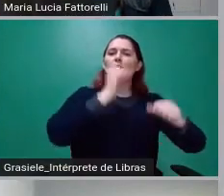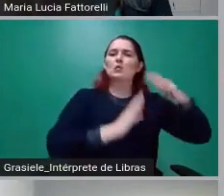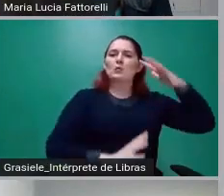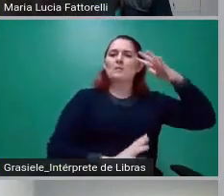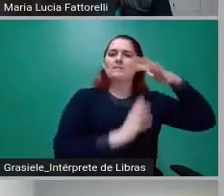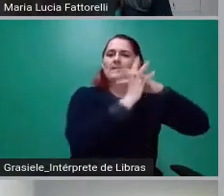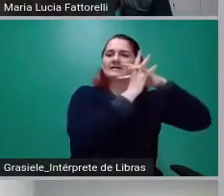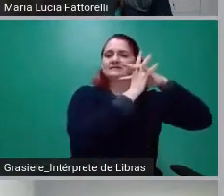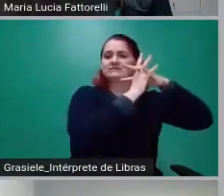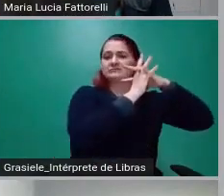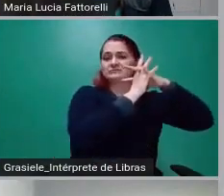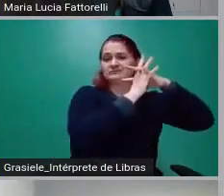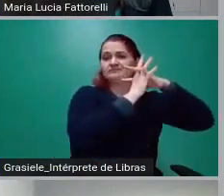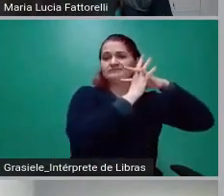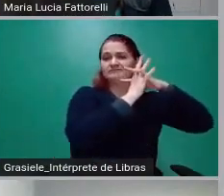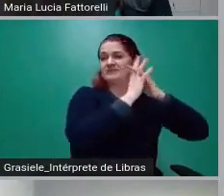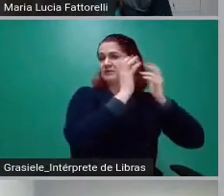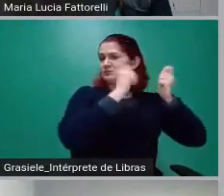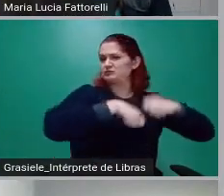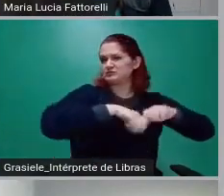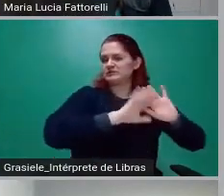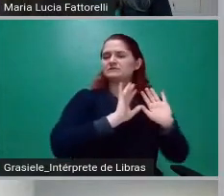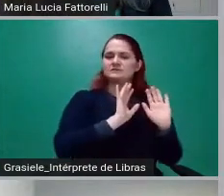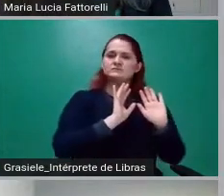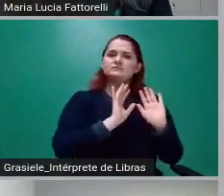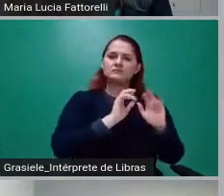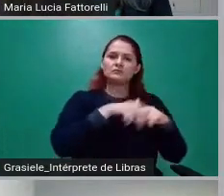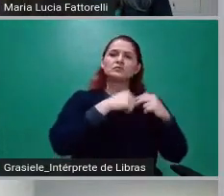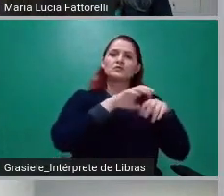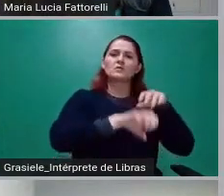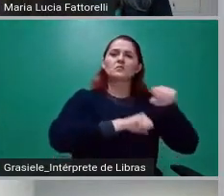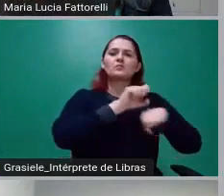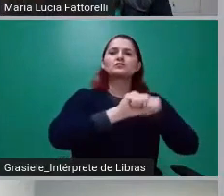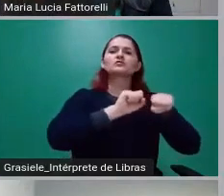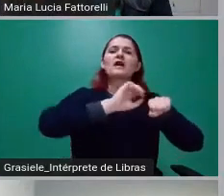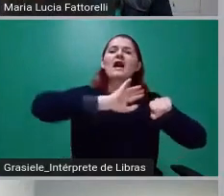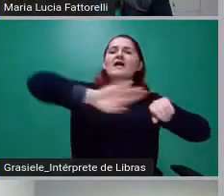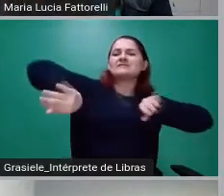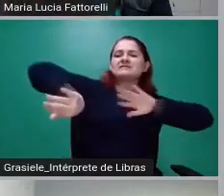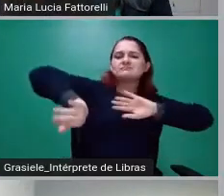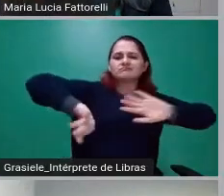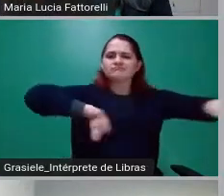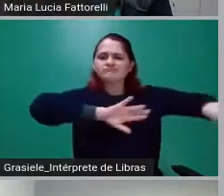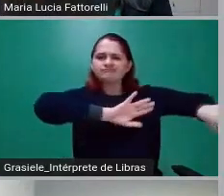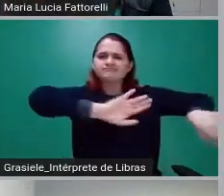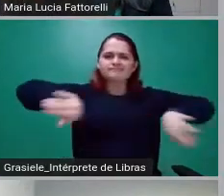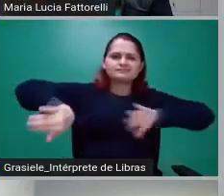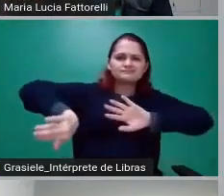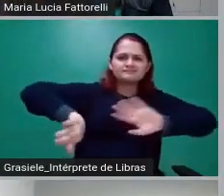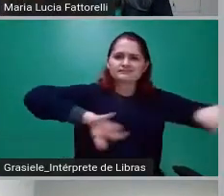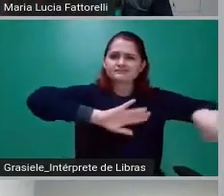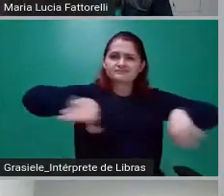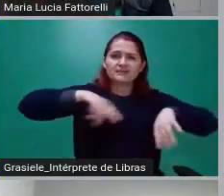possível e buscando afastar todos os obstáculos